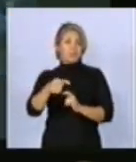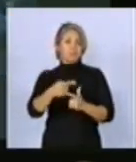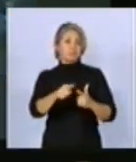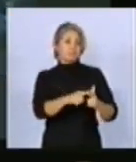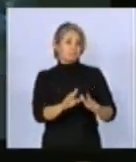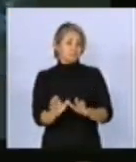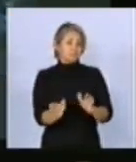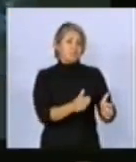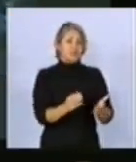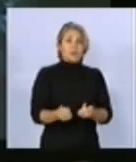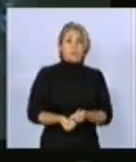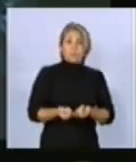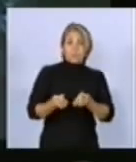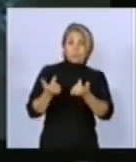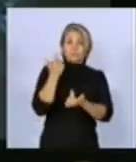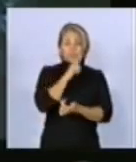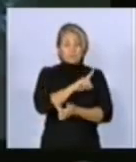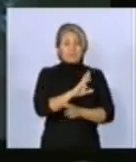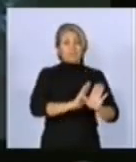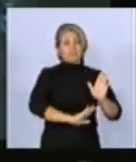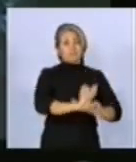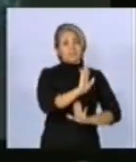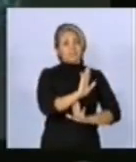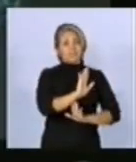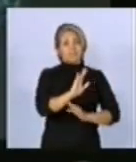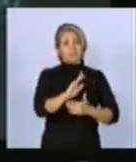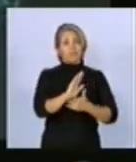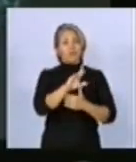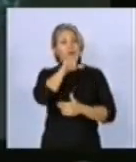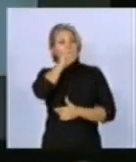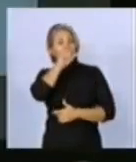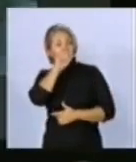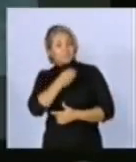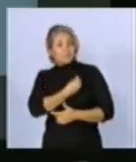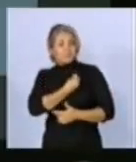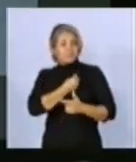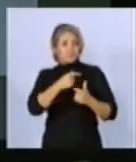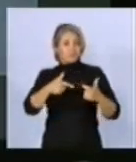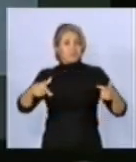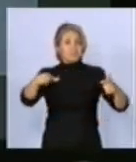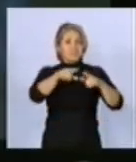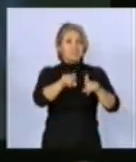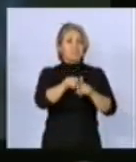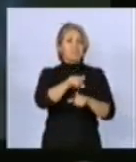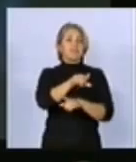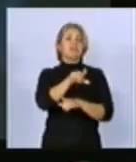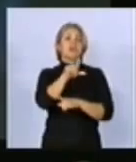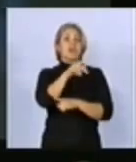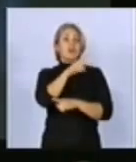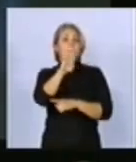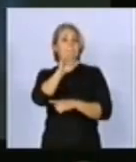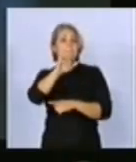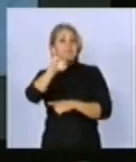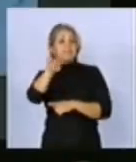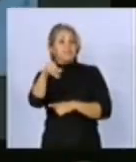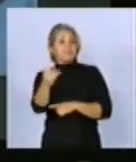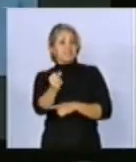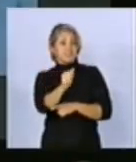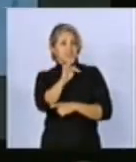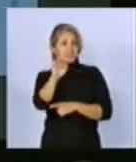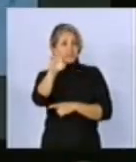refugiados são bem acolhidos essa rolinha agora vive num quintal o beijaflor construiu o ninho na sala dessa casa